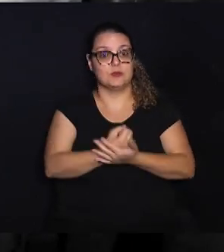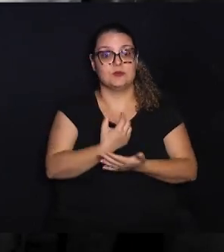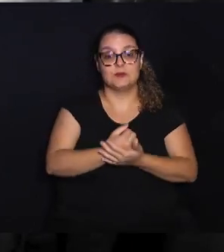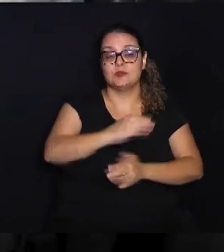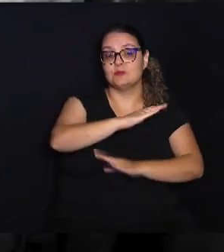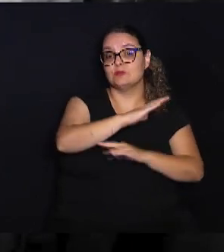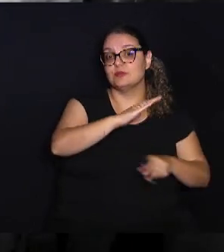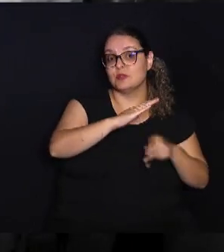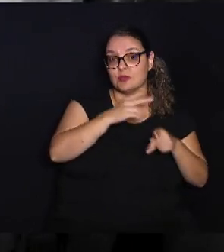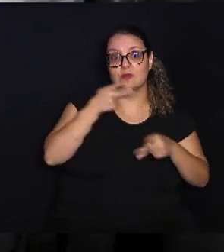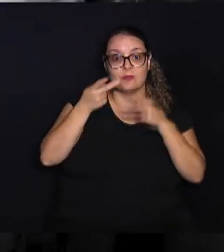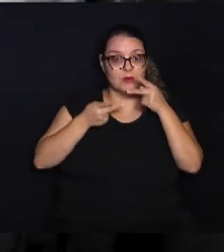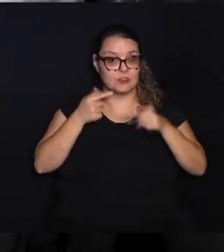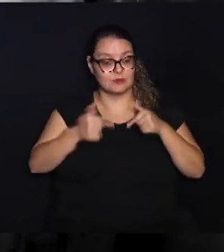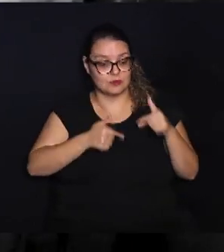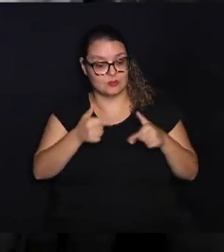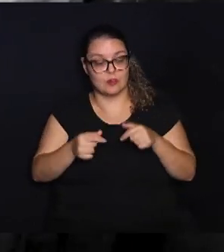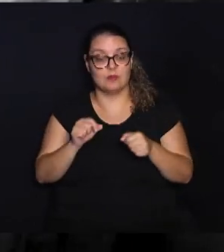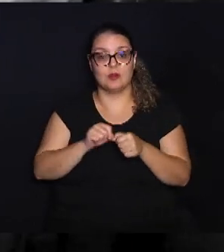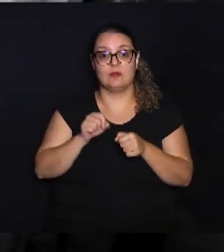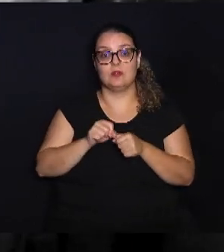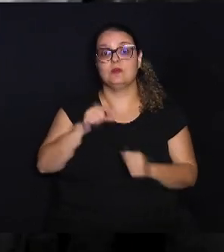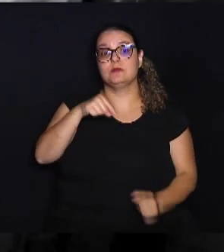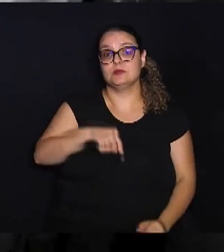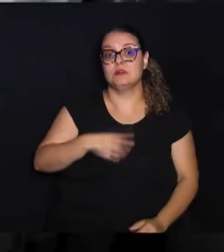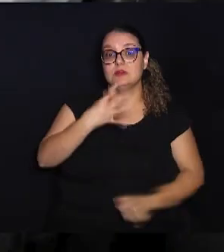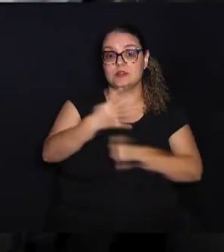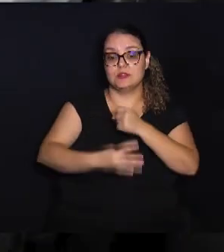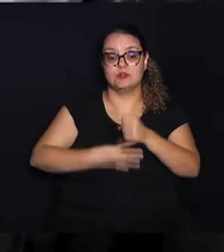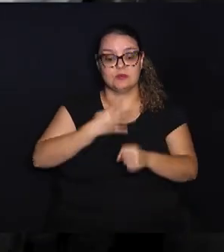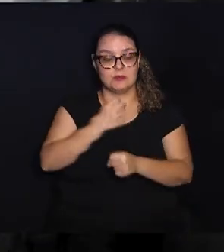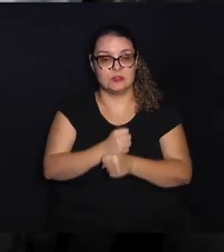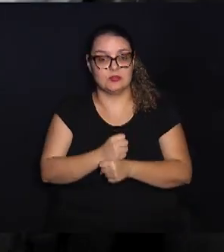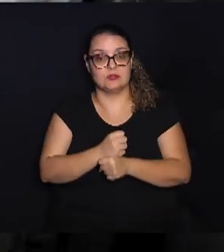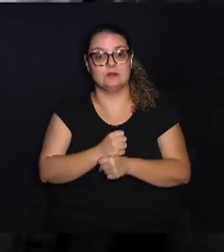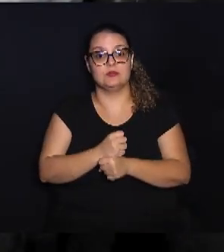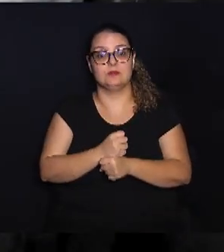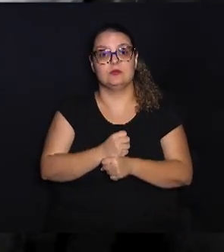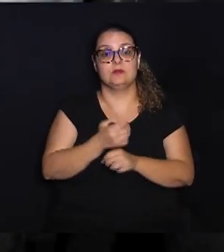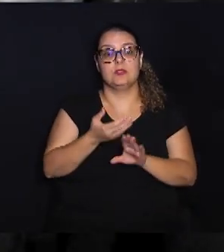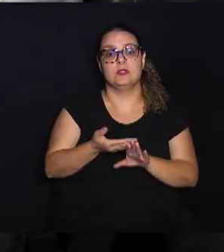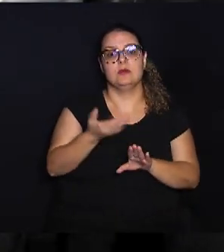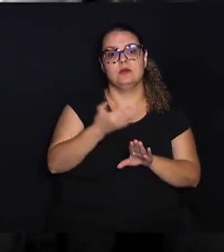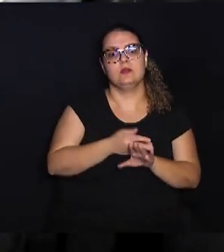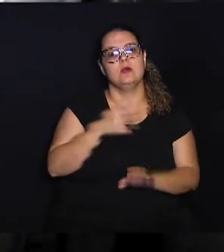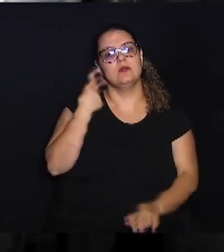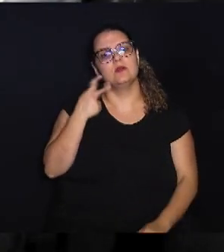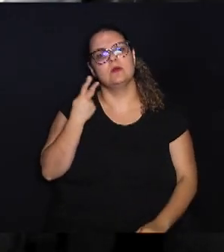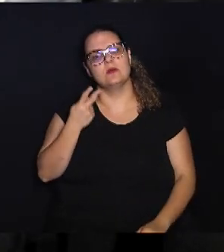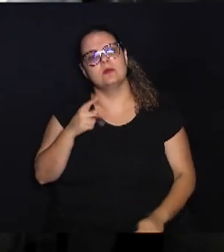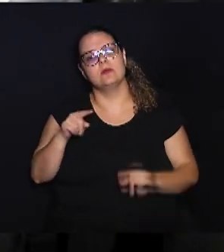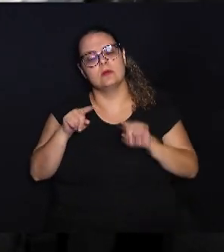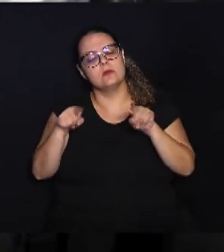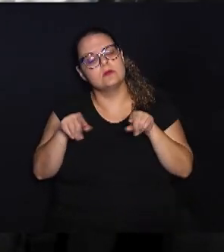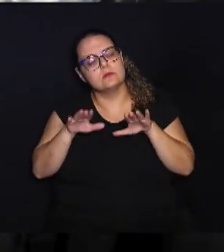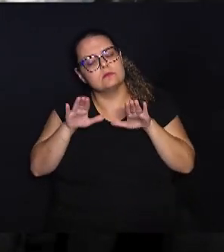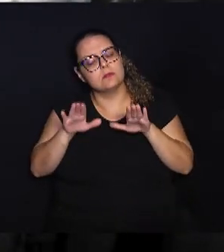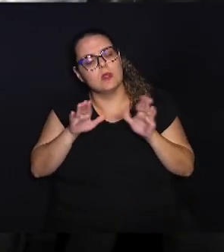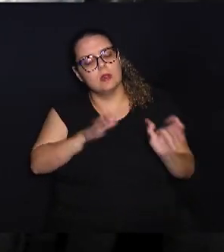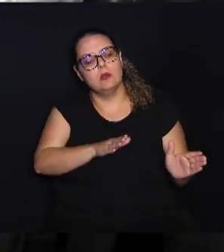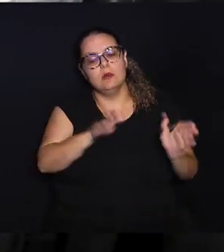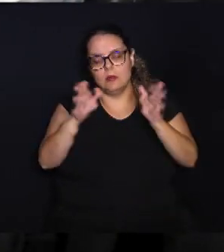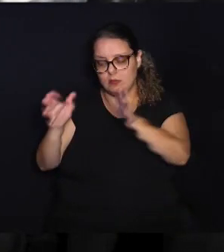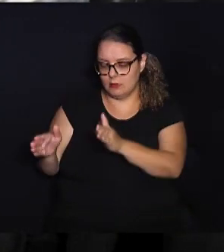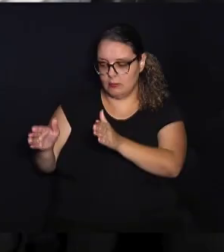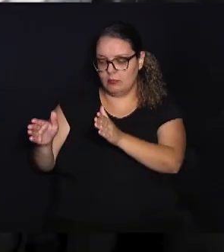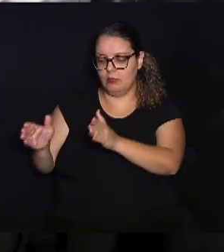Povo, contando o trabalho realizado nestes 4 anos, questão dos bastidores. Vereador, deixa eu abrir um parênteses aqui para depois a